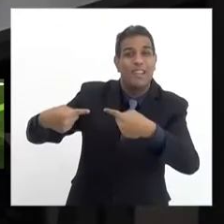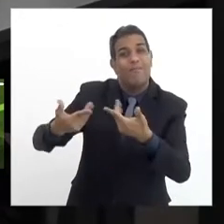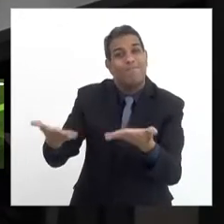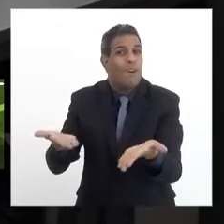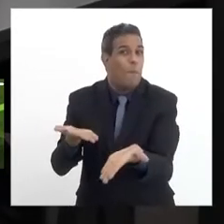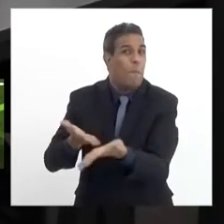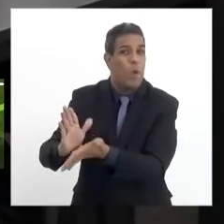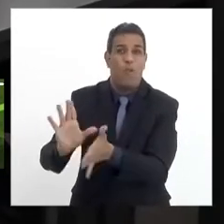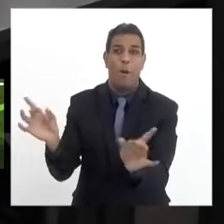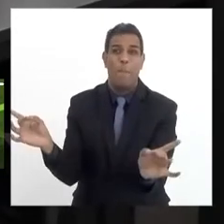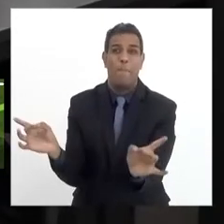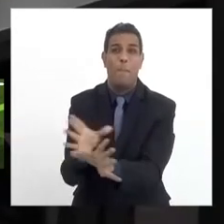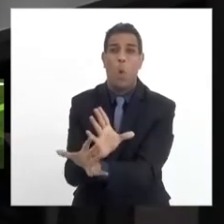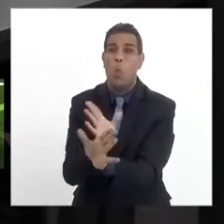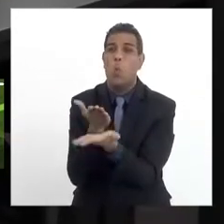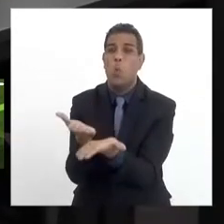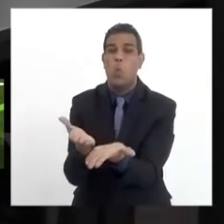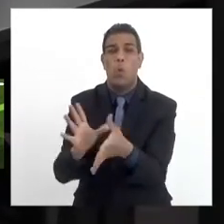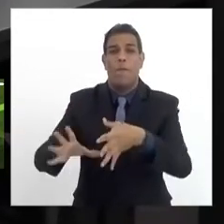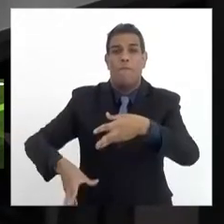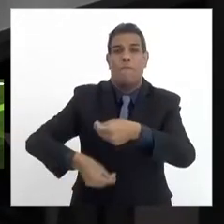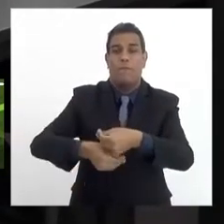aprovado. É o arquivo. Tá certo o voto.